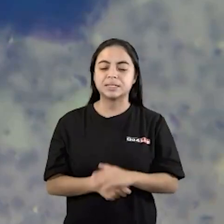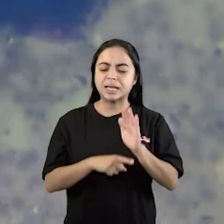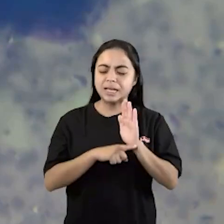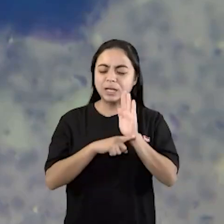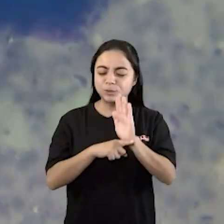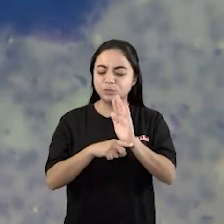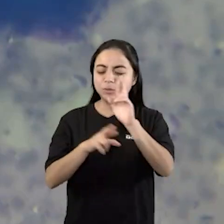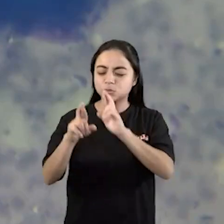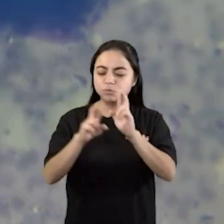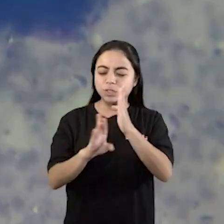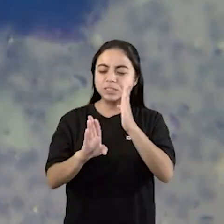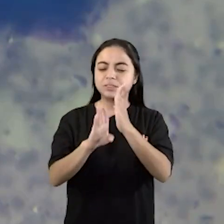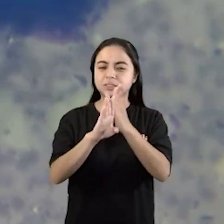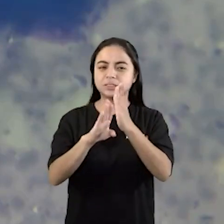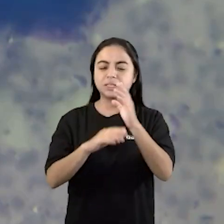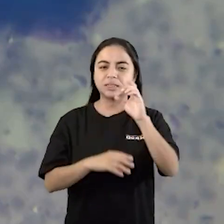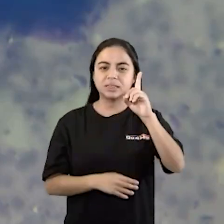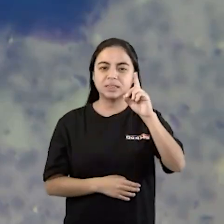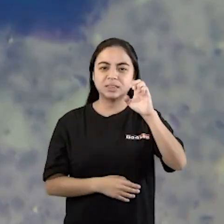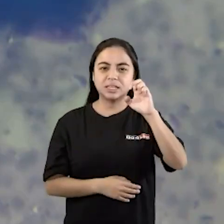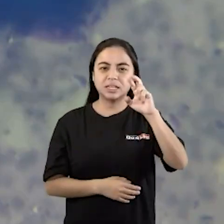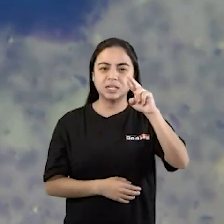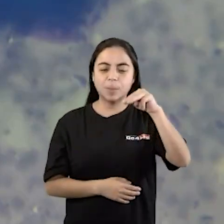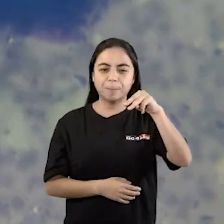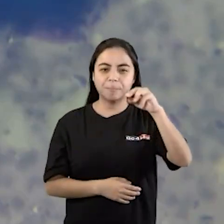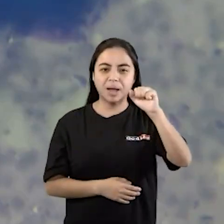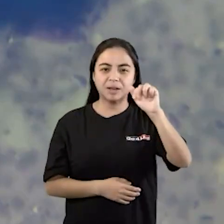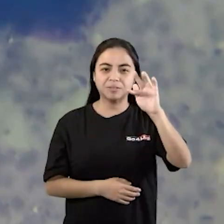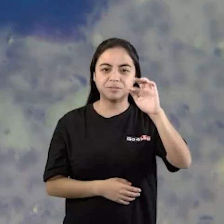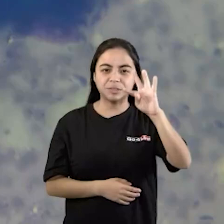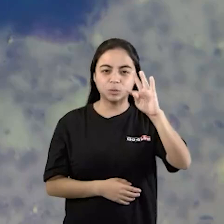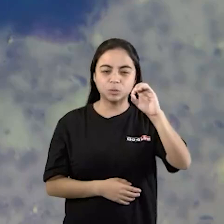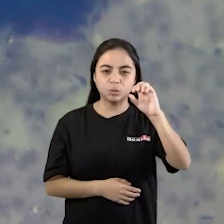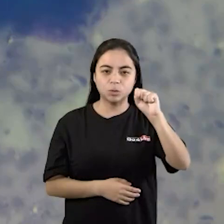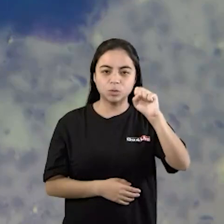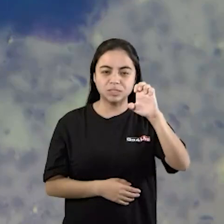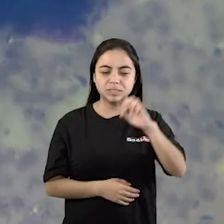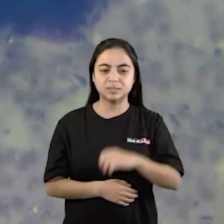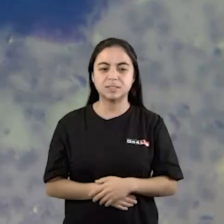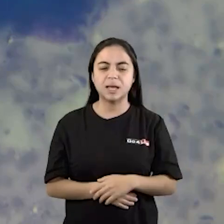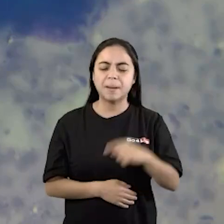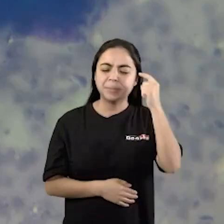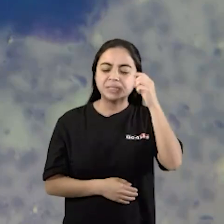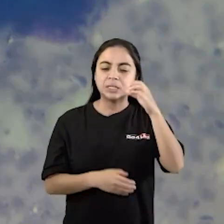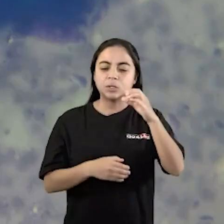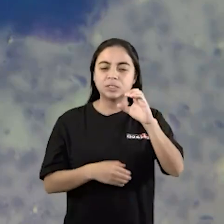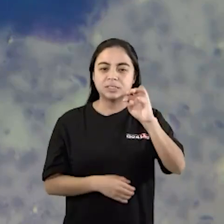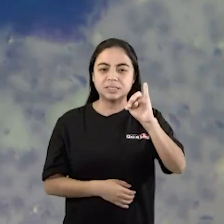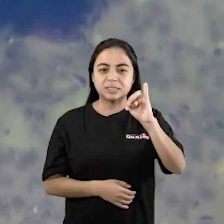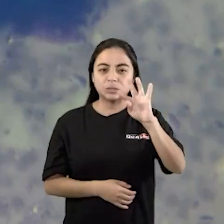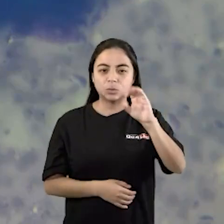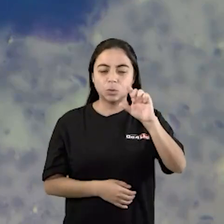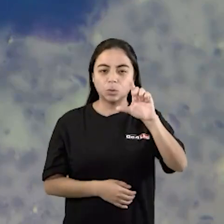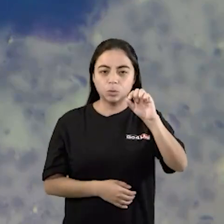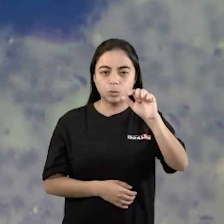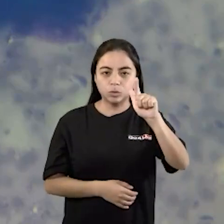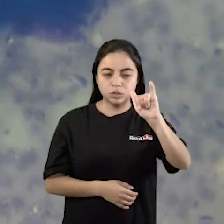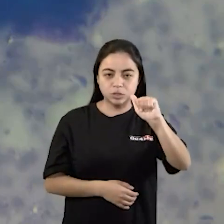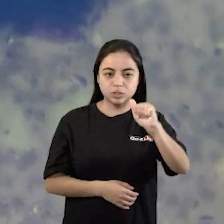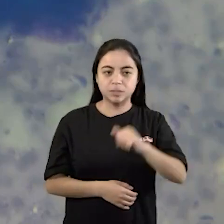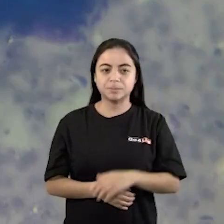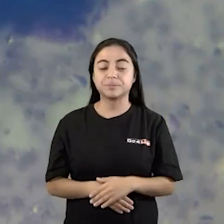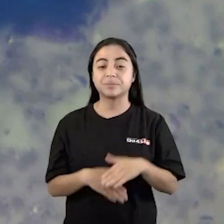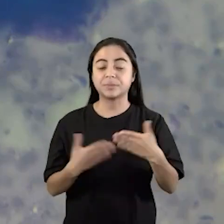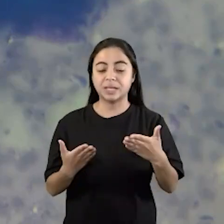estabelecer o diagnóstico da dermatofitose. Aqui tem mais, ó, aqui tem mais, através da citologia. Né, gente, esse